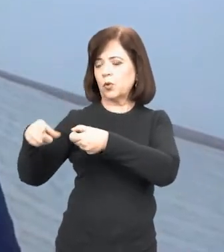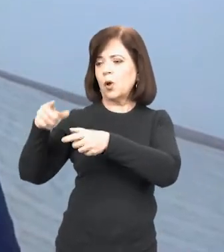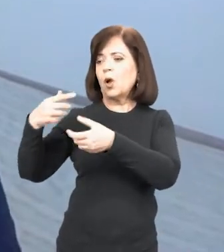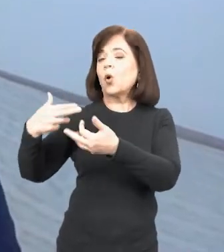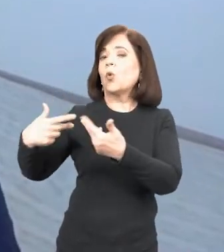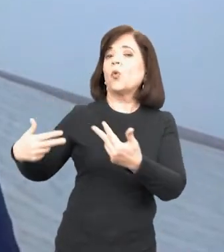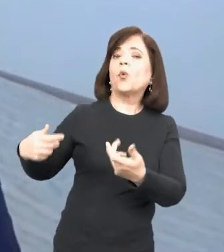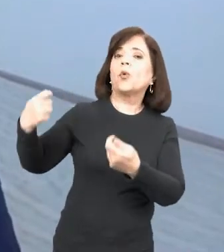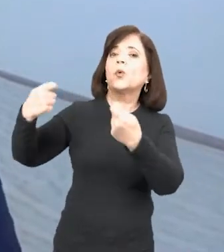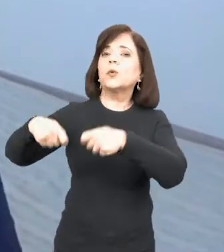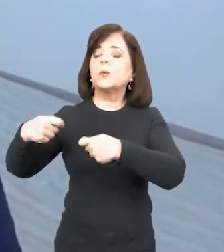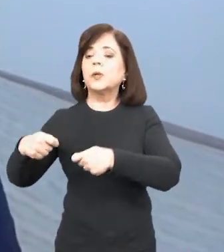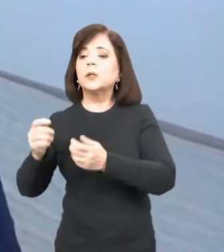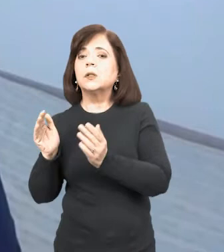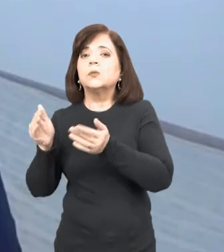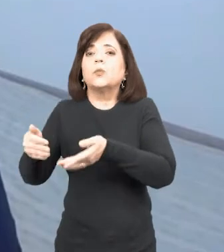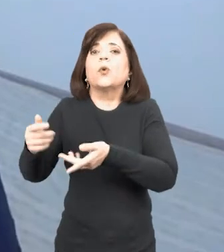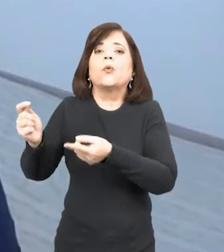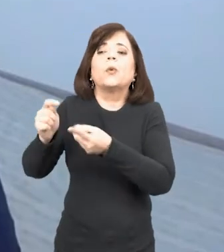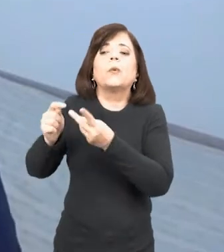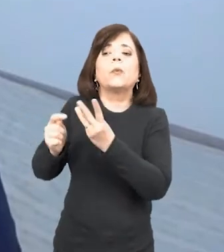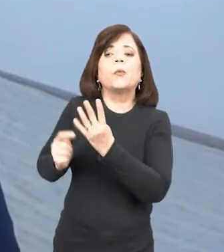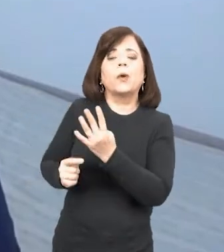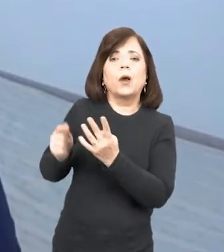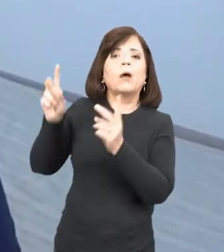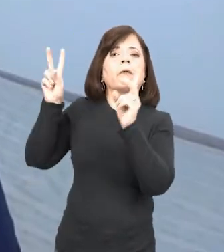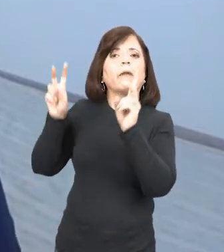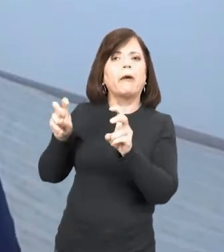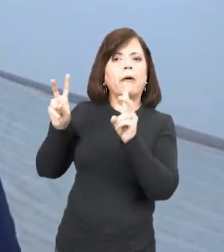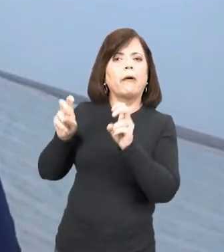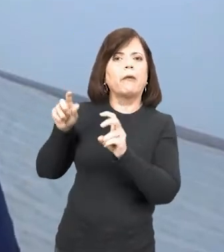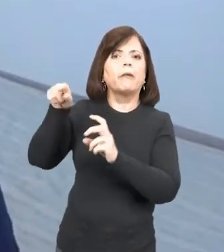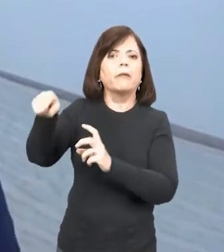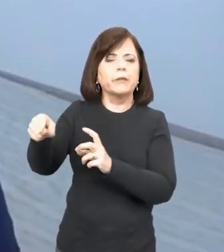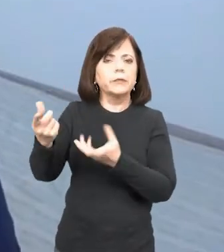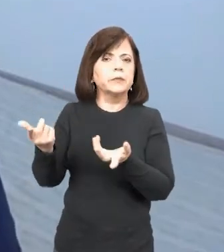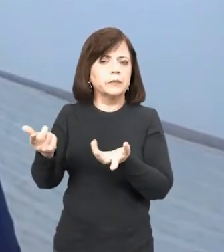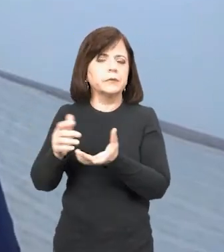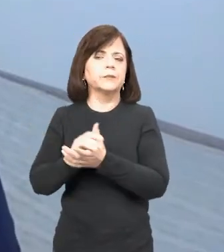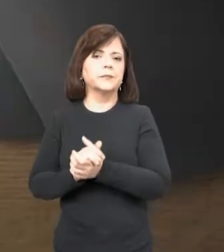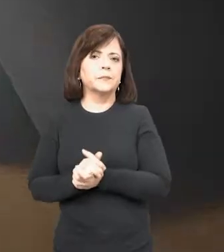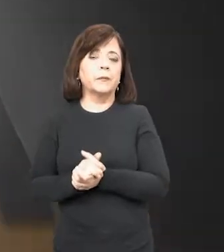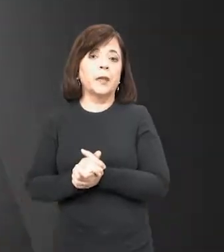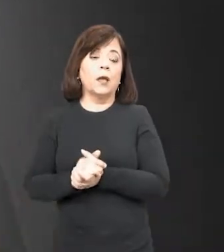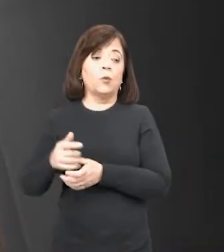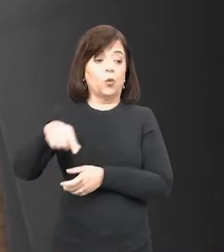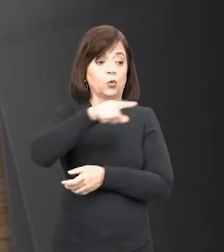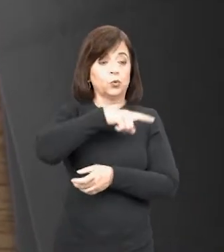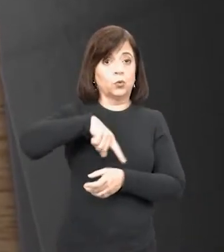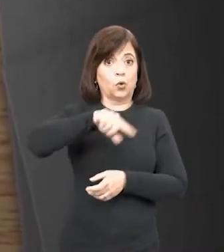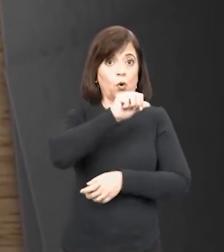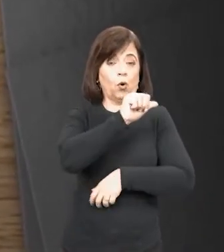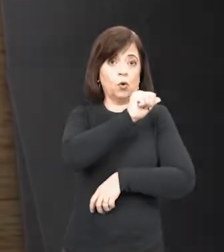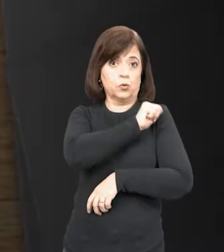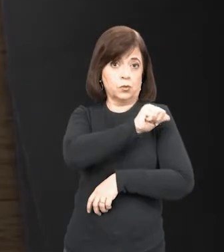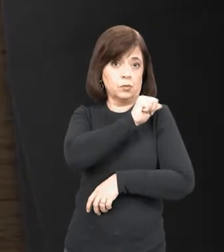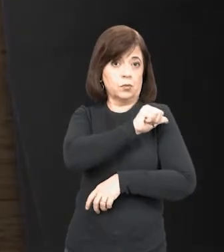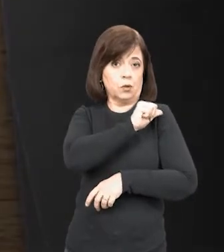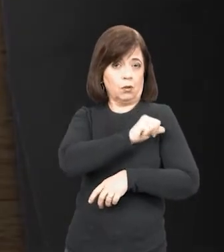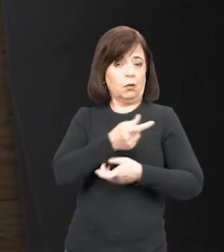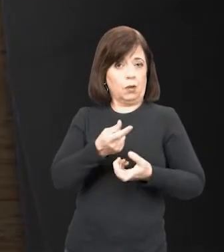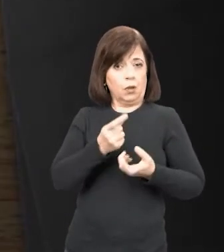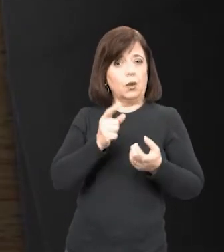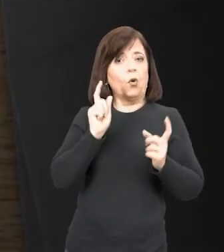sua necessidade, qual é a especificidade do caso, né, daquele município ou daquela promotoria, para que a gente possa ajudar dentro